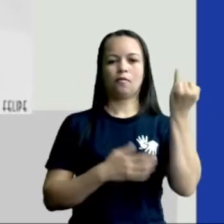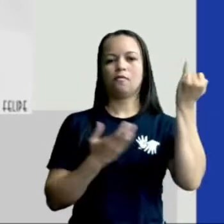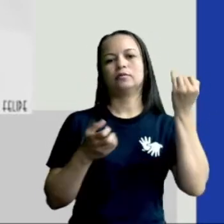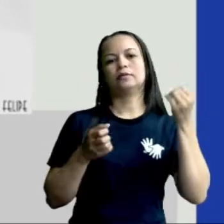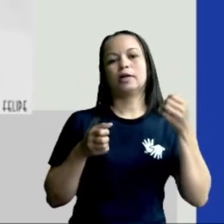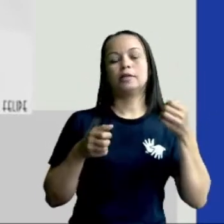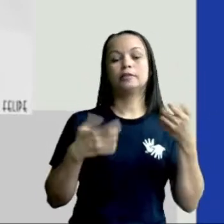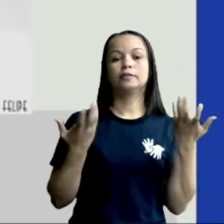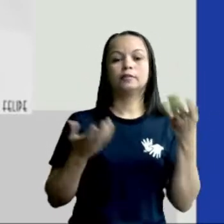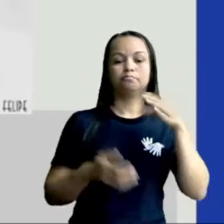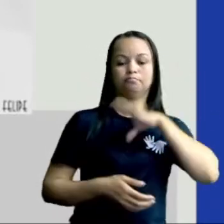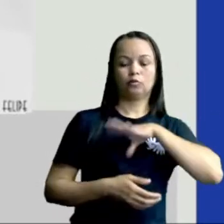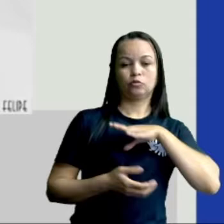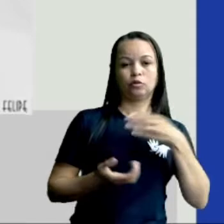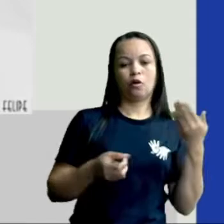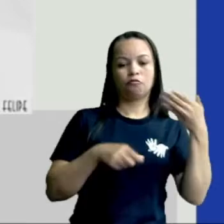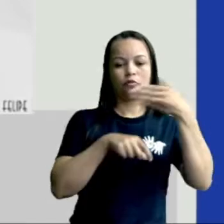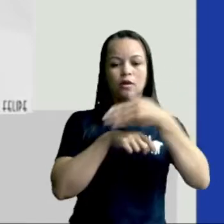Brasil,